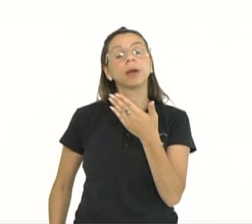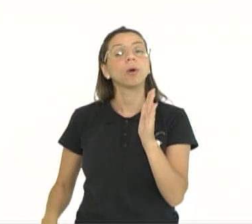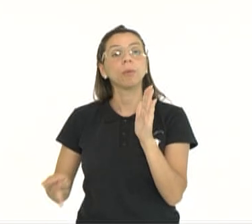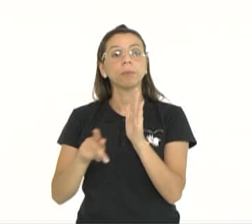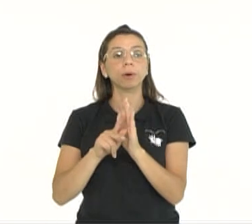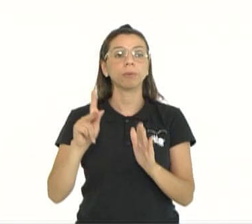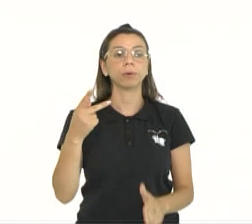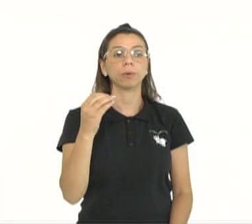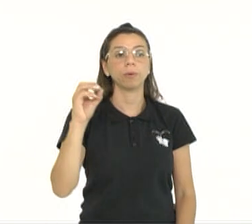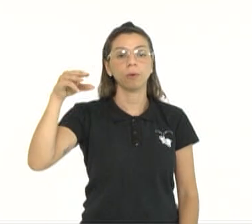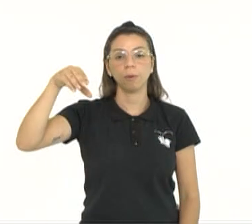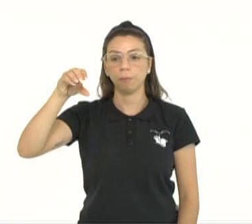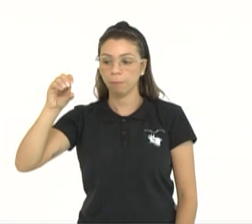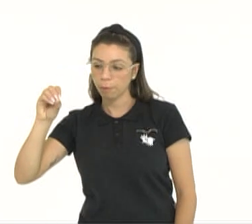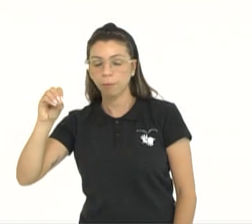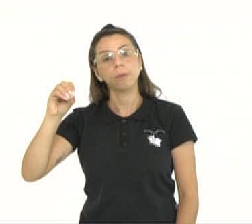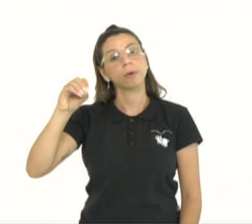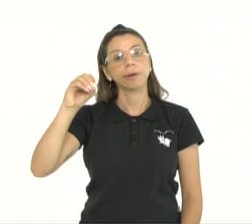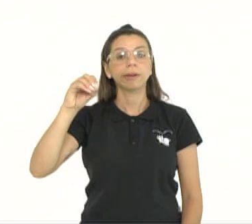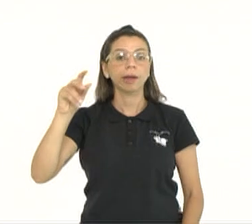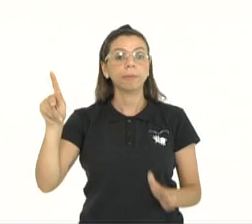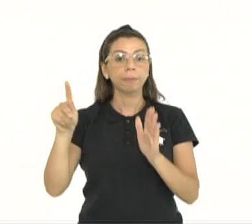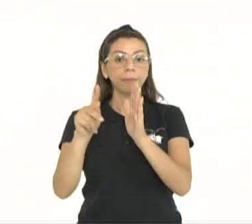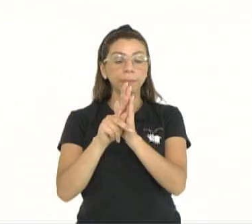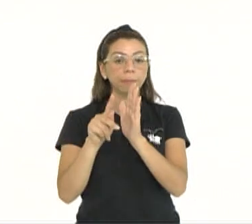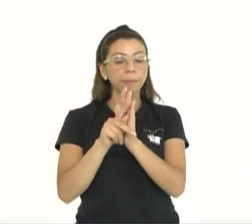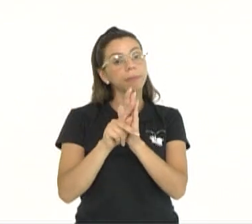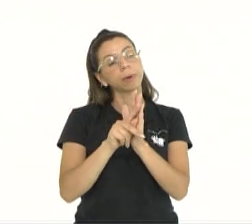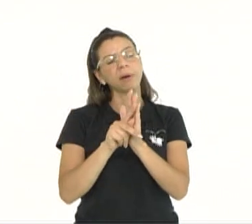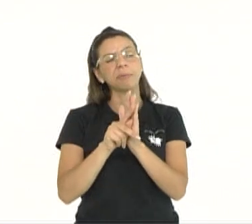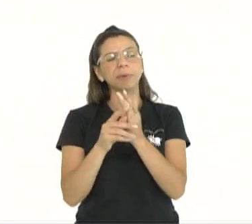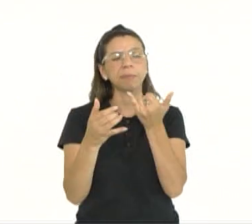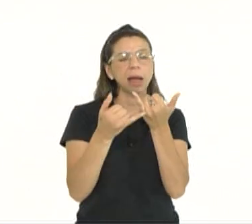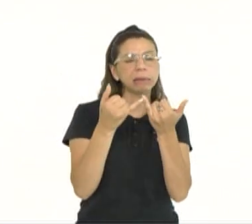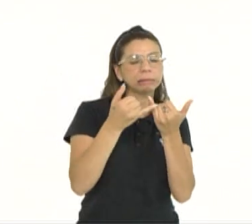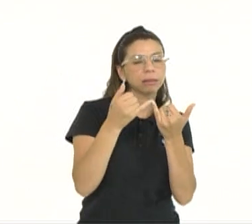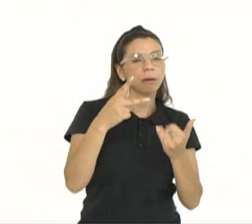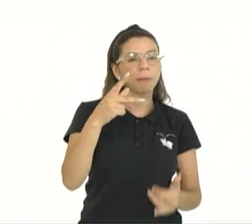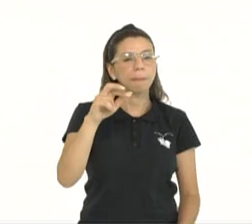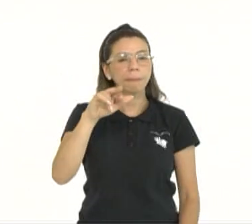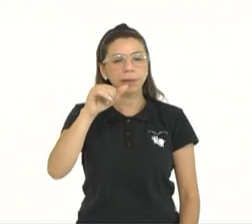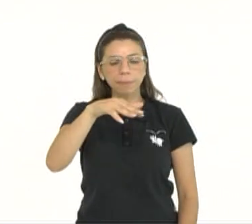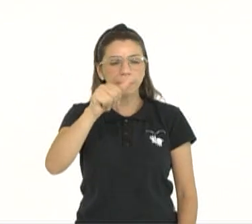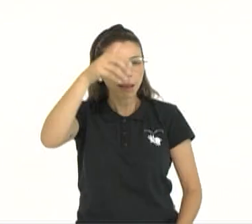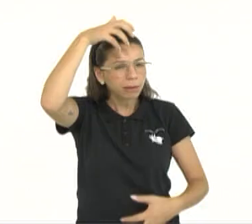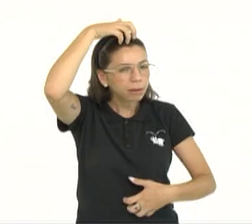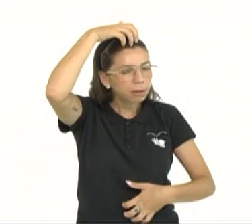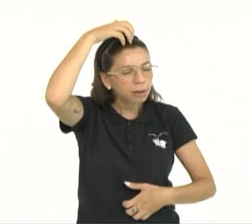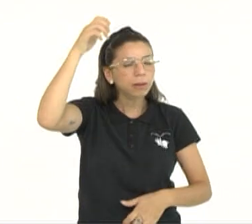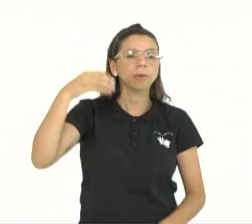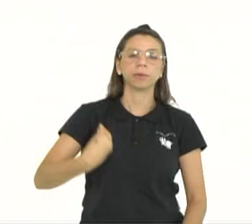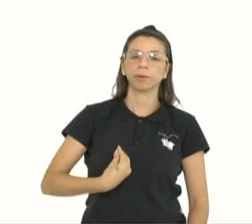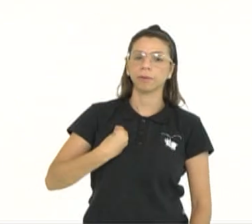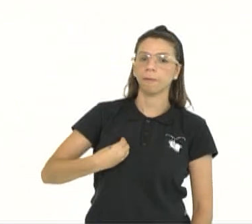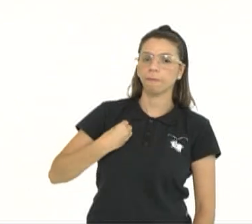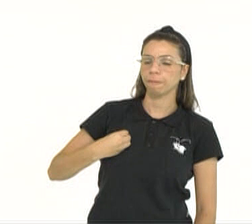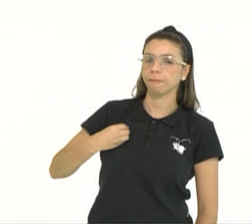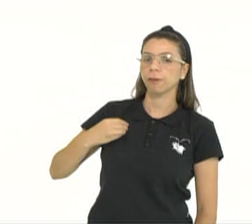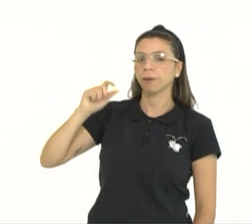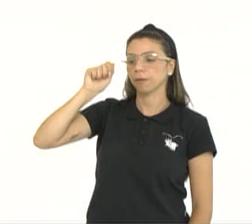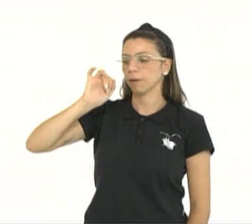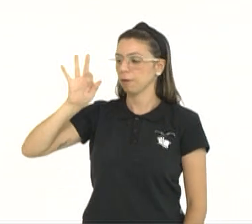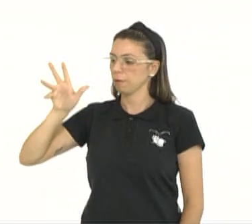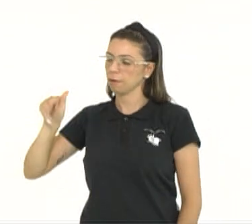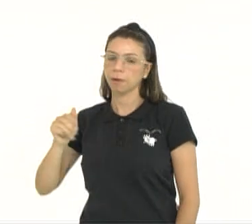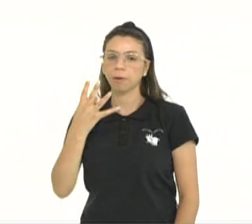Homo. Os hominídeos, eles são uma espécie de primatas e eles teriam habitado a África entre